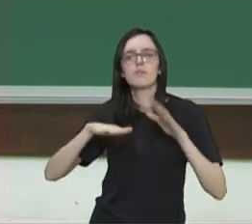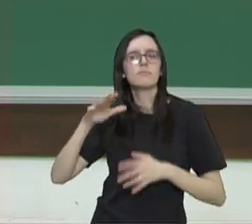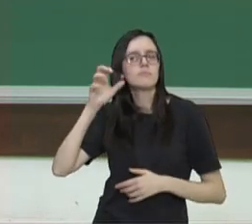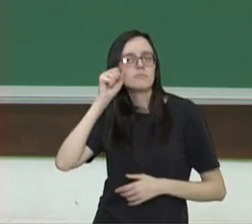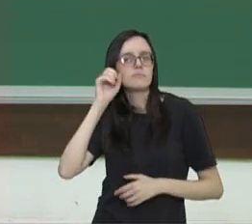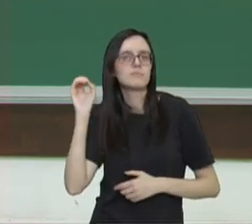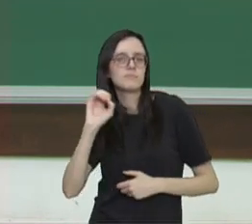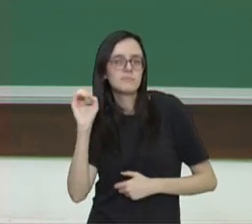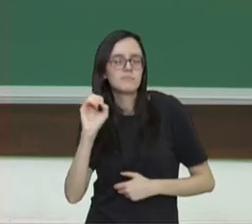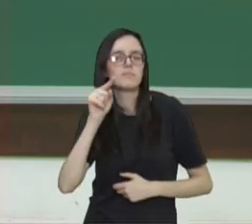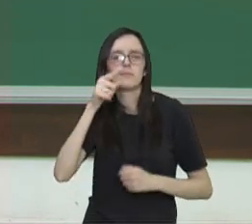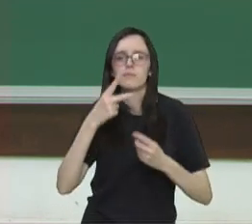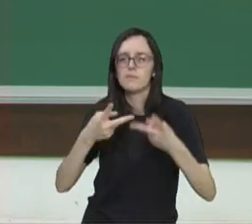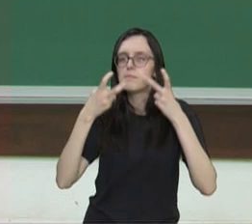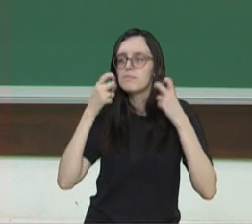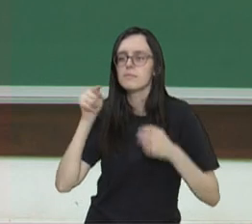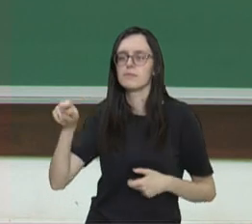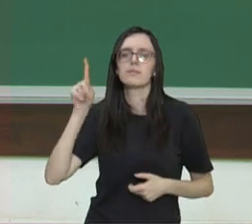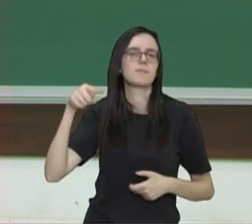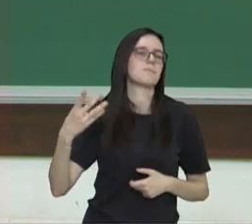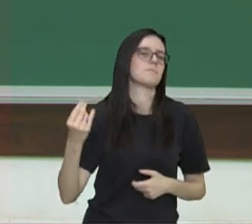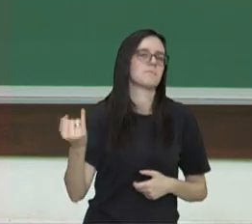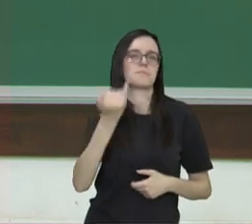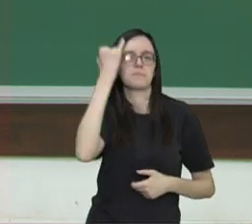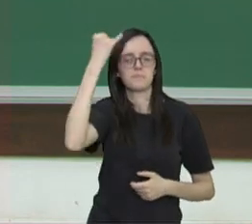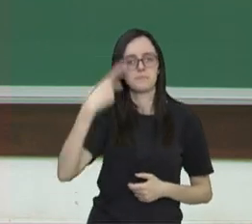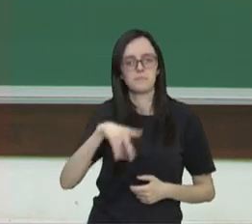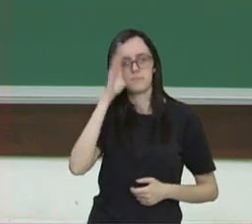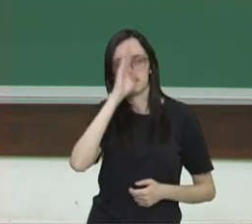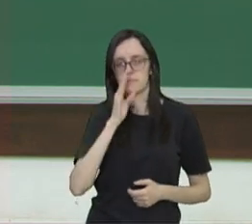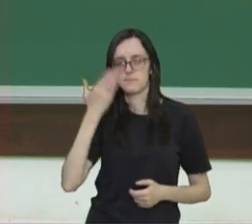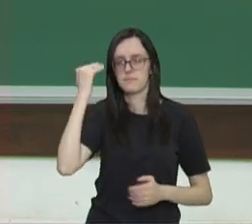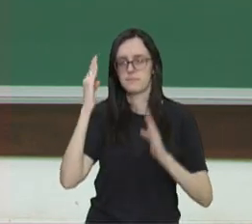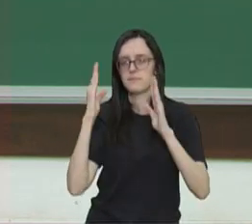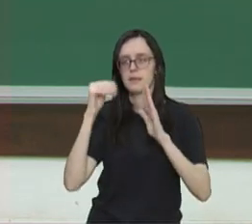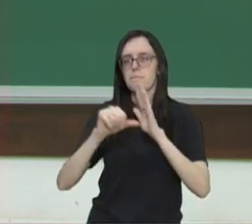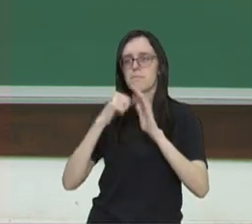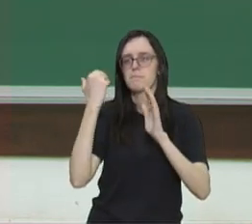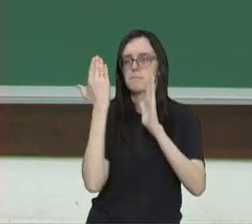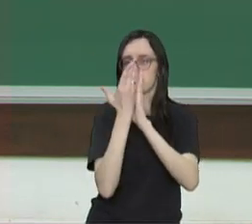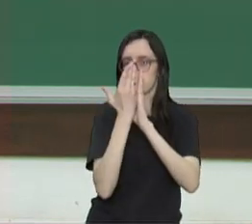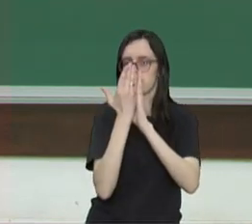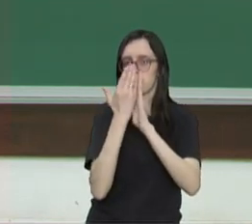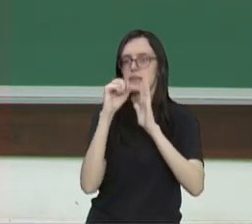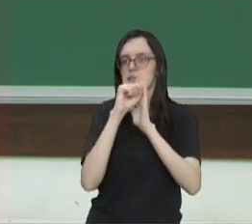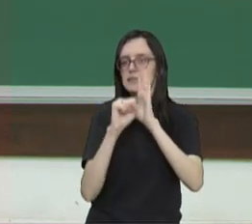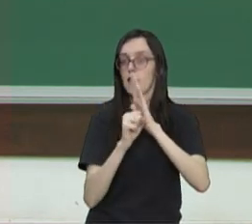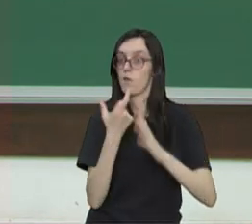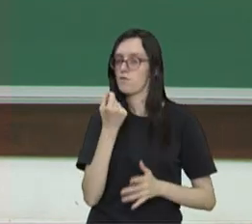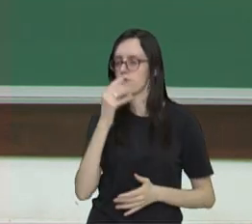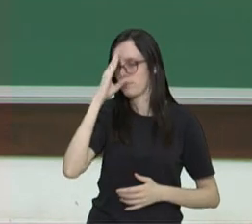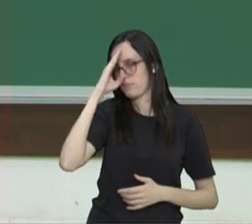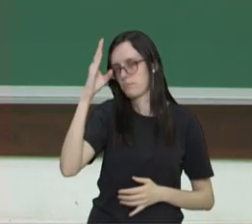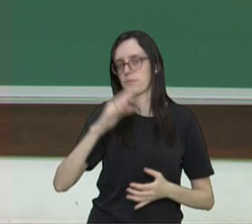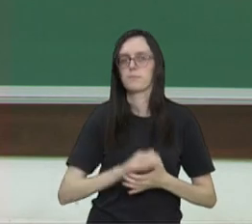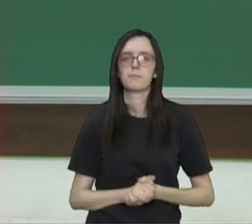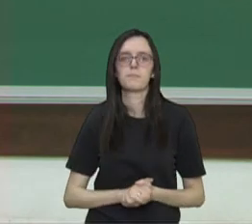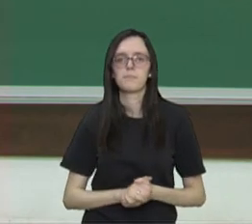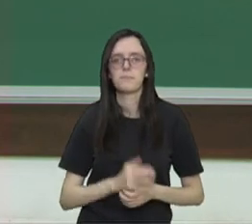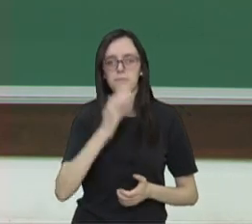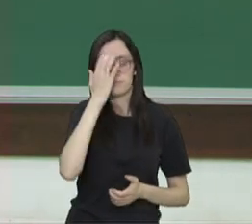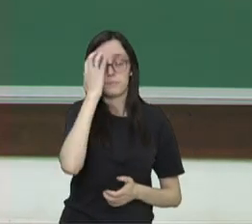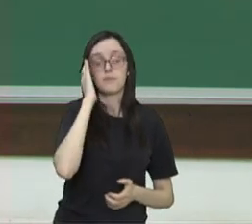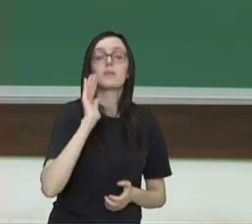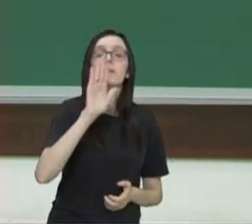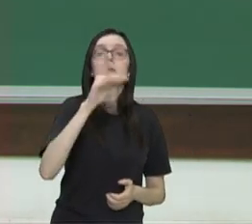ao rádio. Repara como ele foi muito importante no Brasil, nessa primeira metade do século XX, principalmente. Certo? Então,